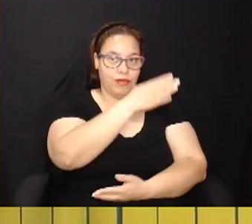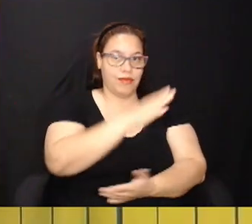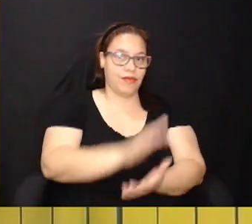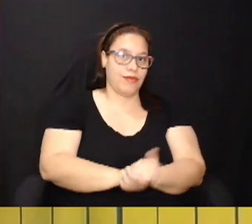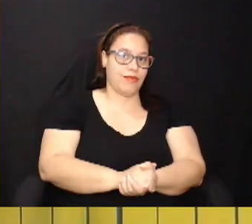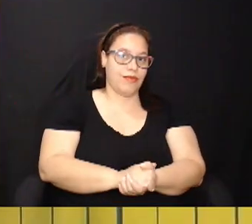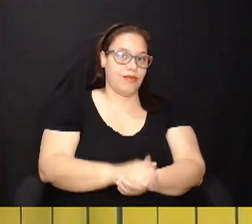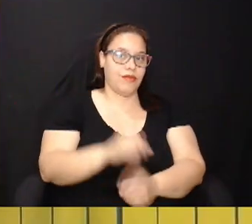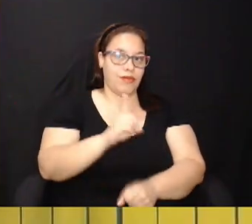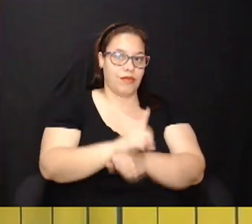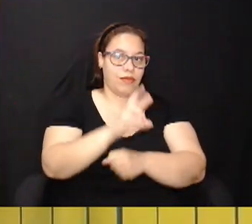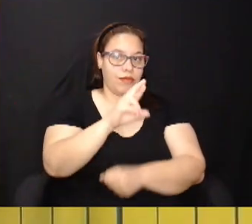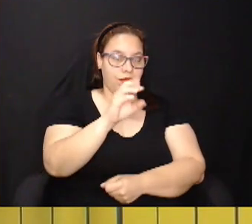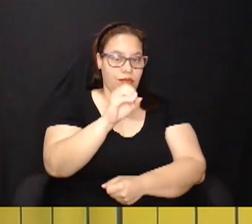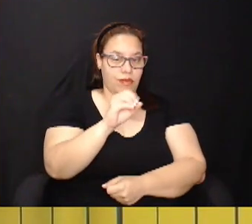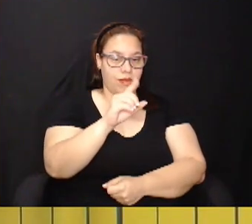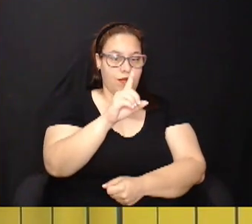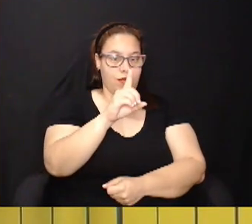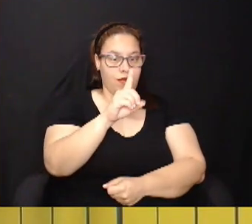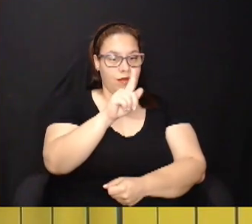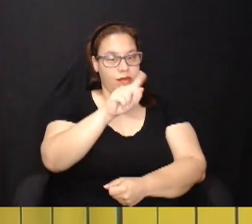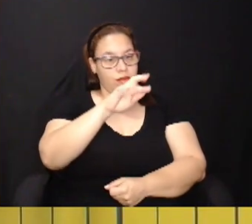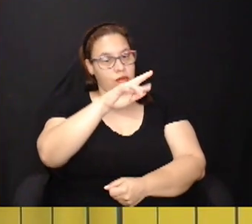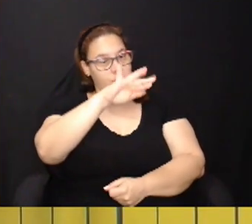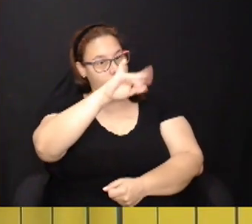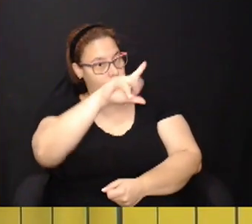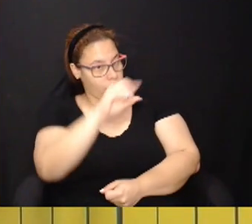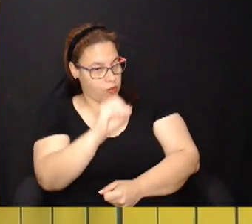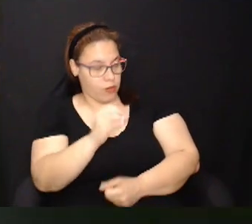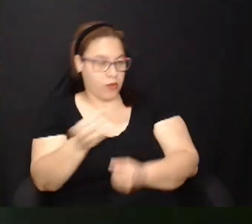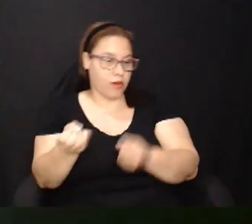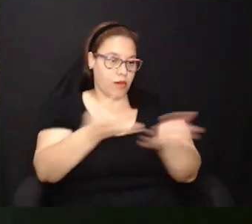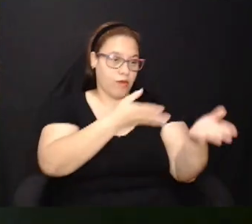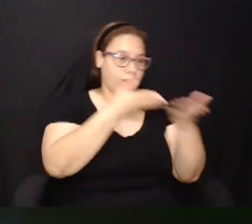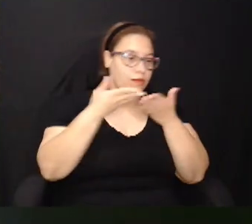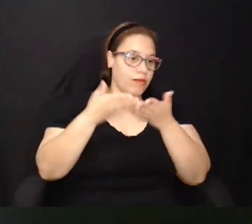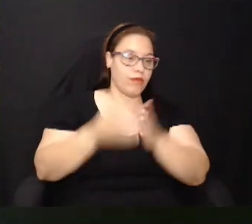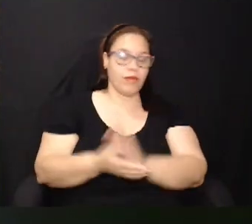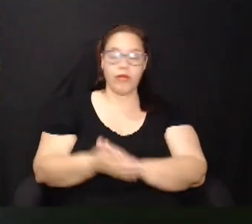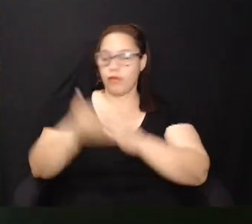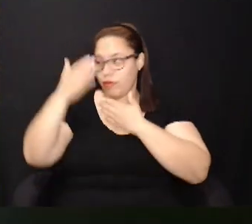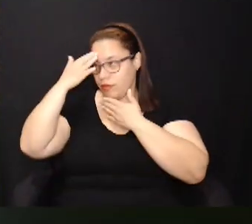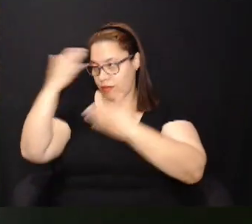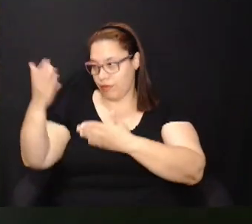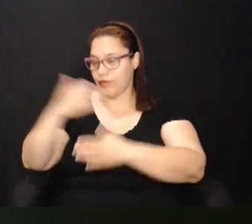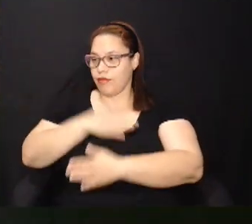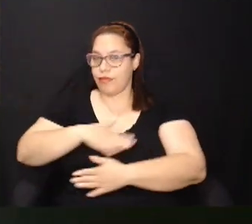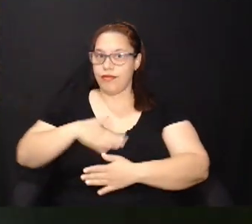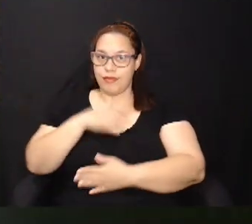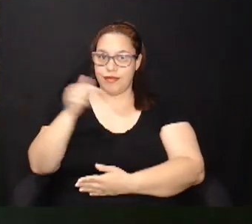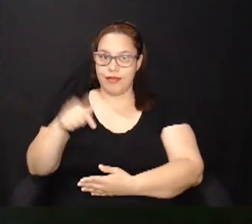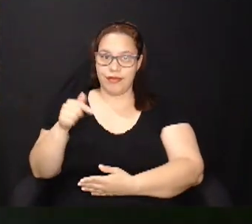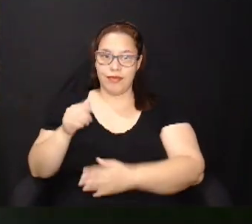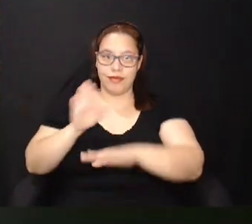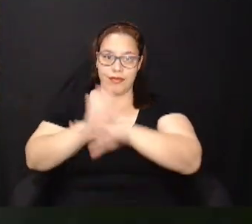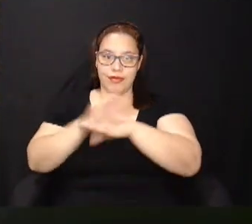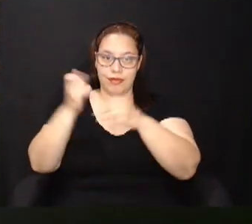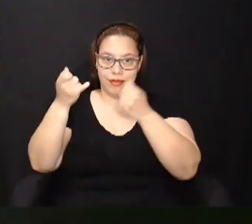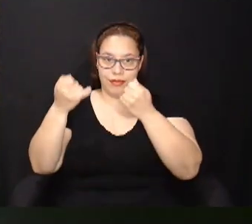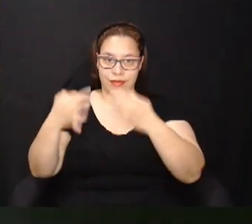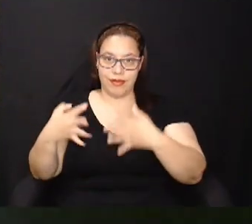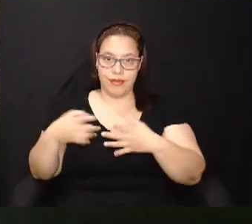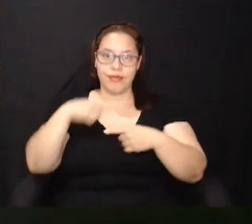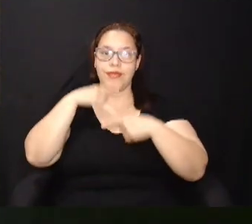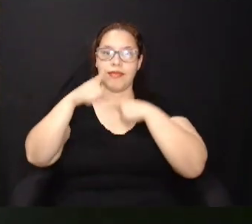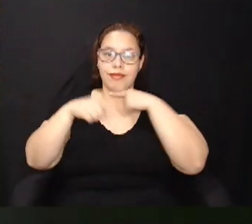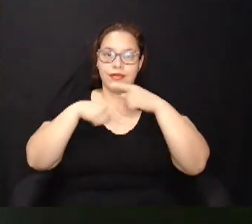Rodrigo, seja muito bem-vindo. Obrigada pela sua presença. Muito obrigado, é um prazer estar aqui para ajudar a esclarecer as dúvidas dos